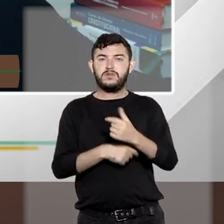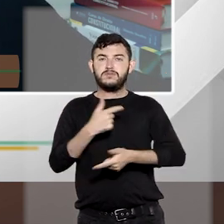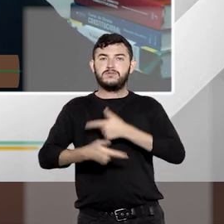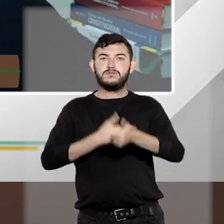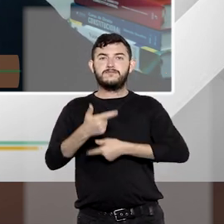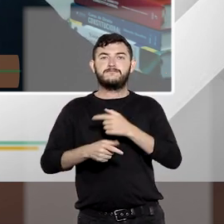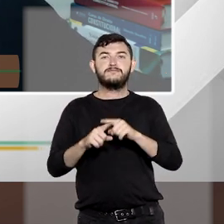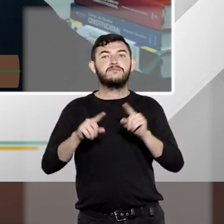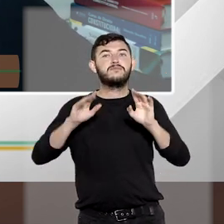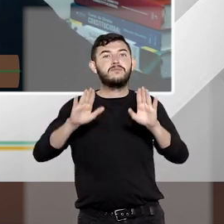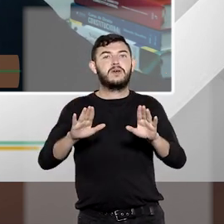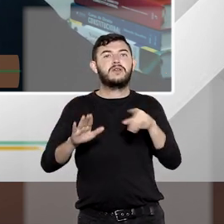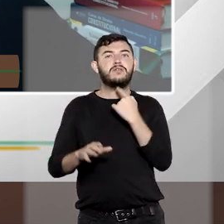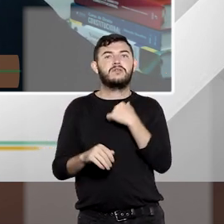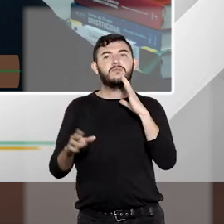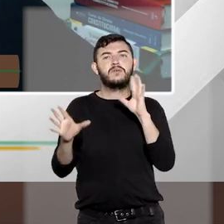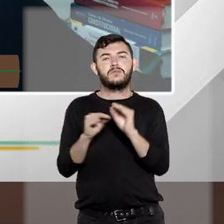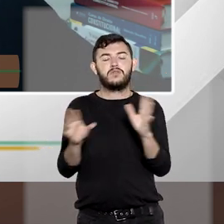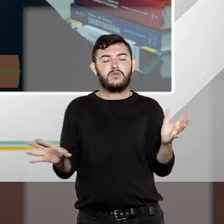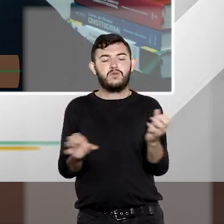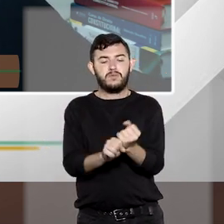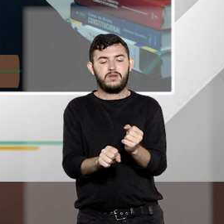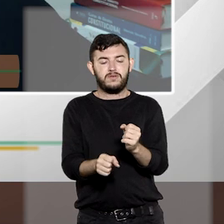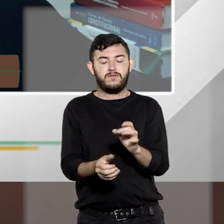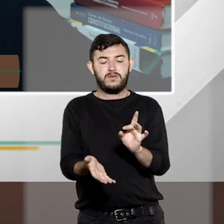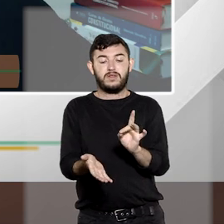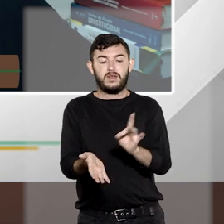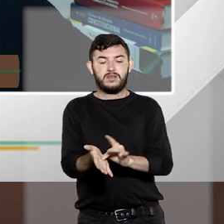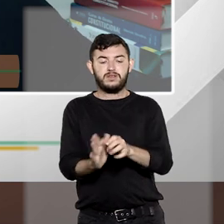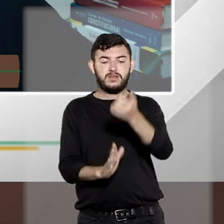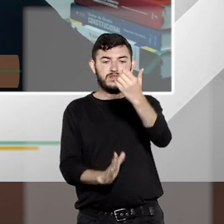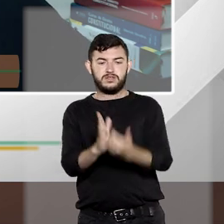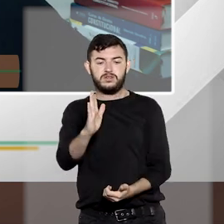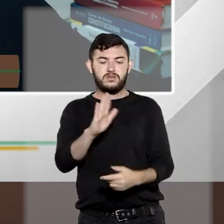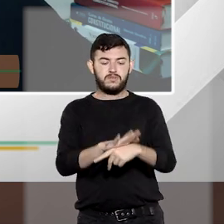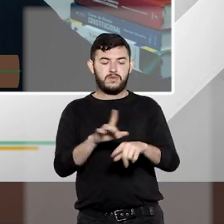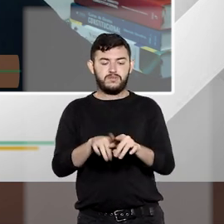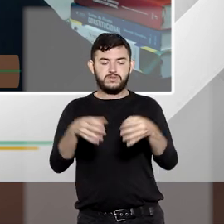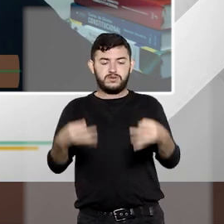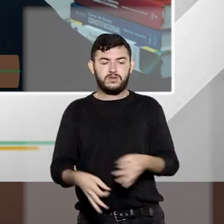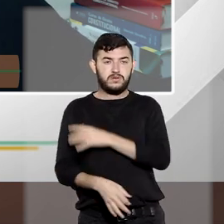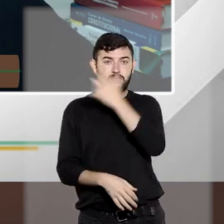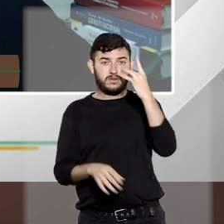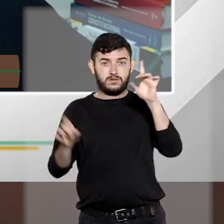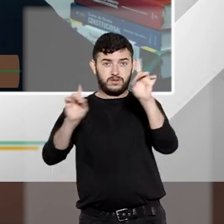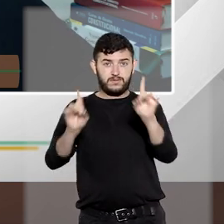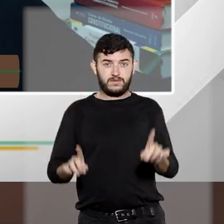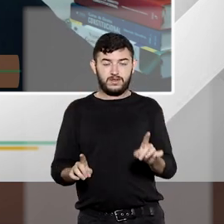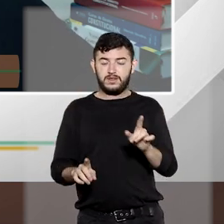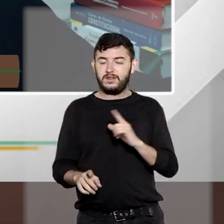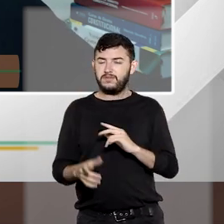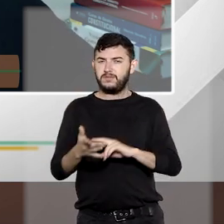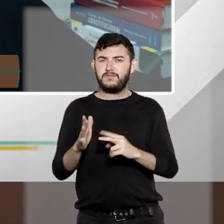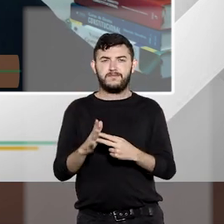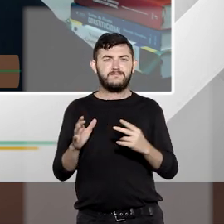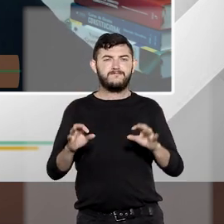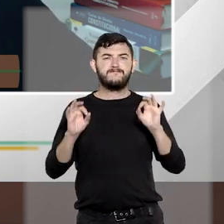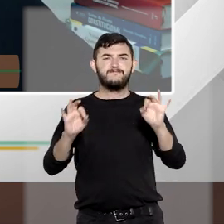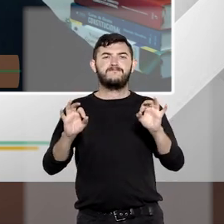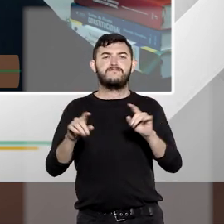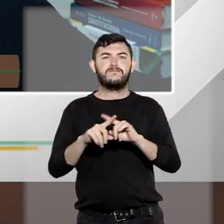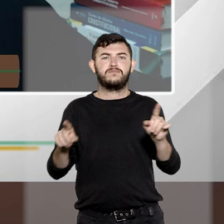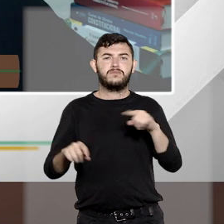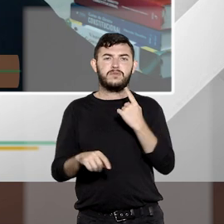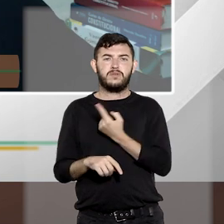contribuição. Então, faz uma diferença enorme essa redução em termos de dignidade da pessoa com deficiência. E o último ponto que vale a pena a gente